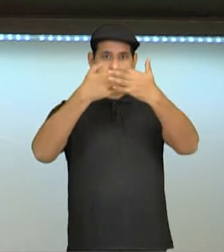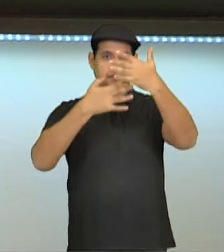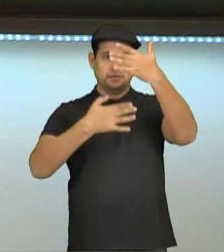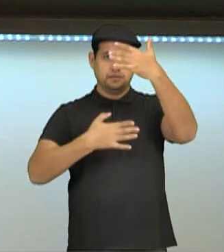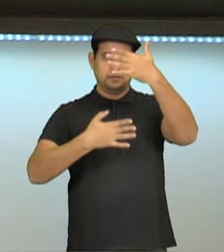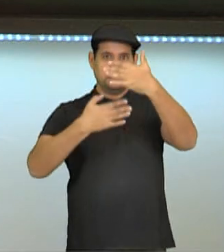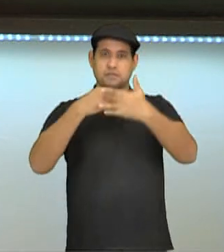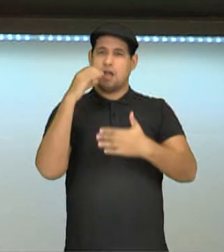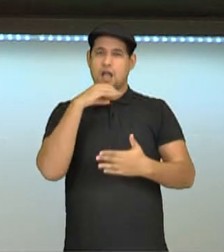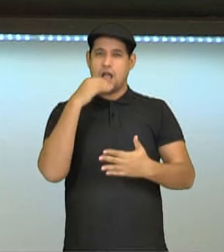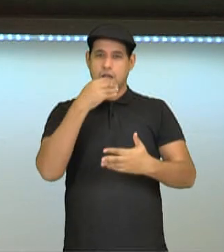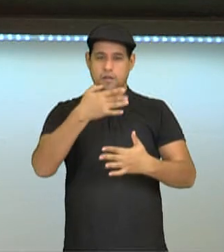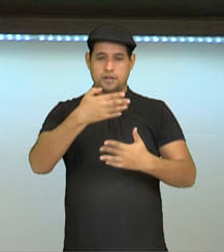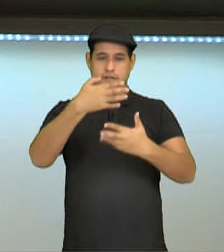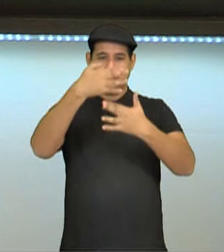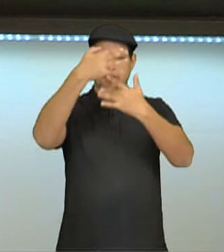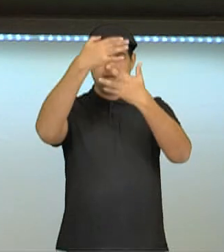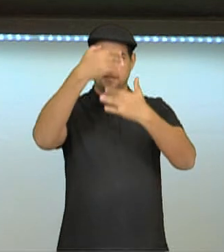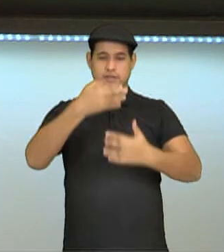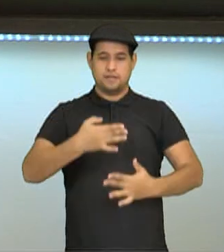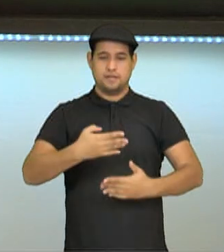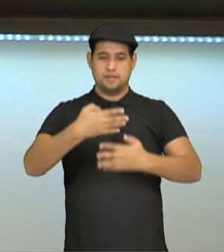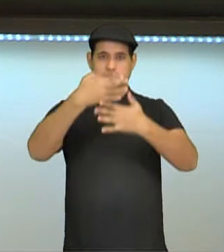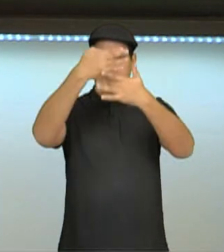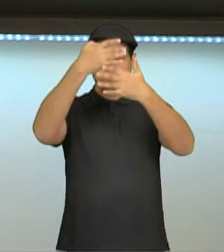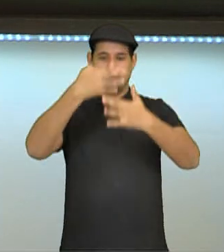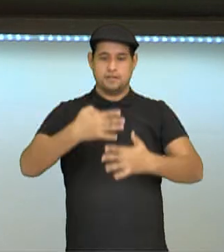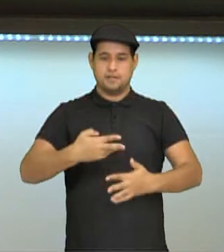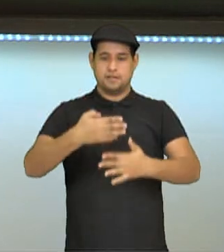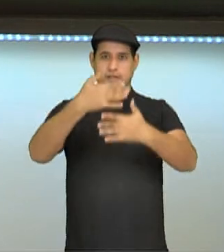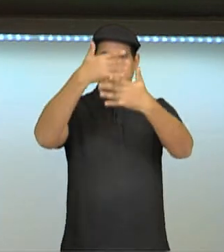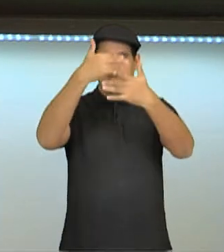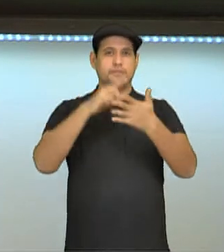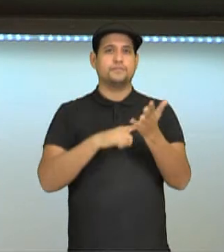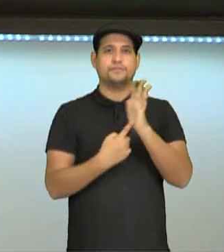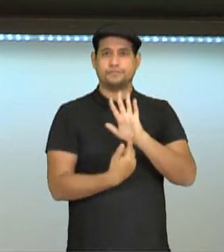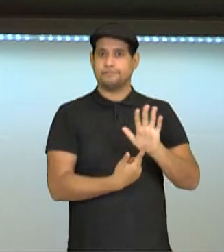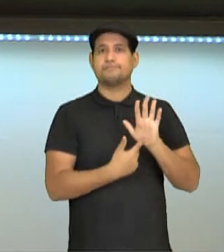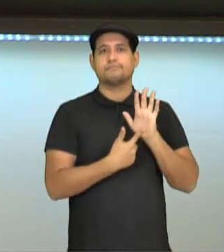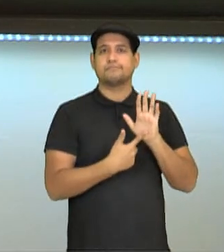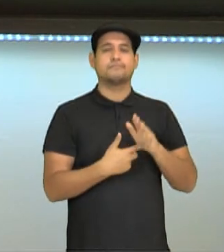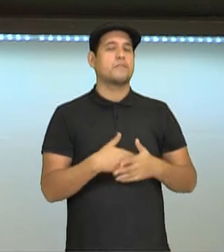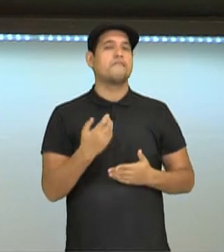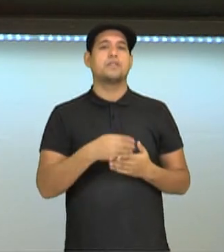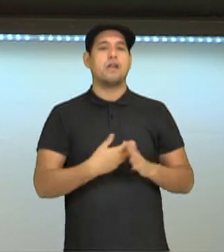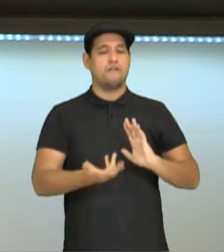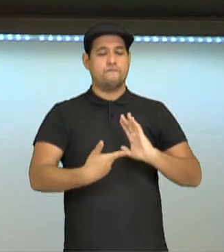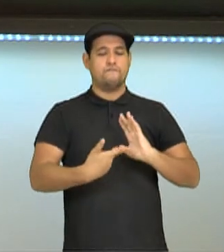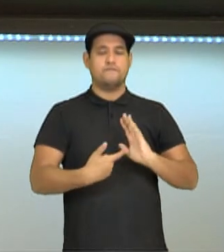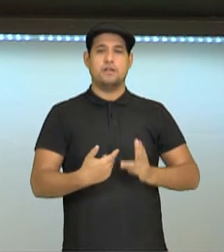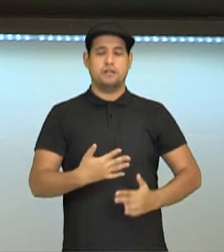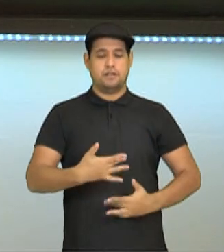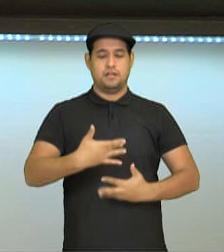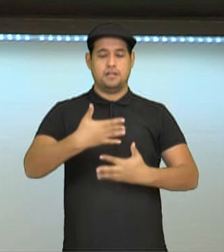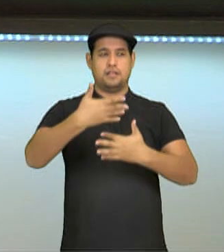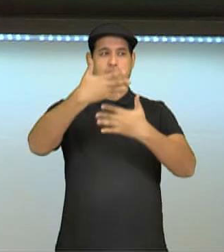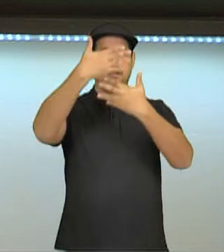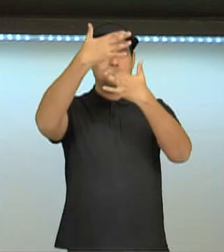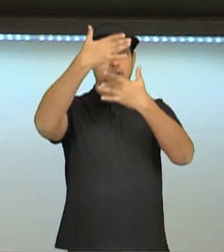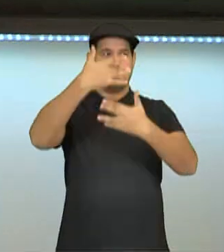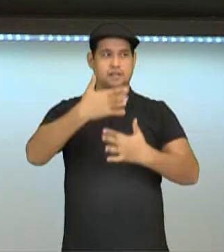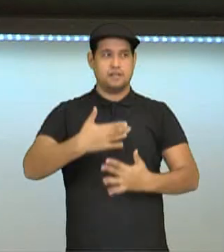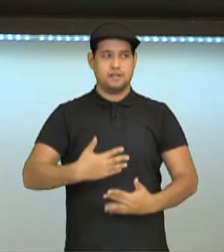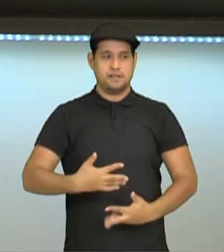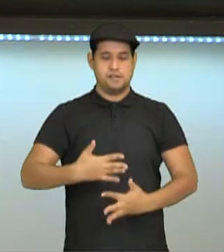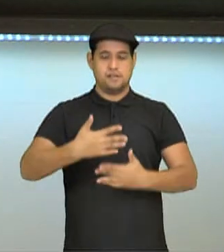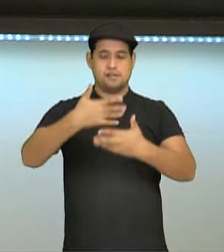certa velocidade, gerando o filme, né? Vai ter aquela velocidade, aquele movimento, e você vai